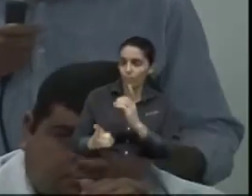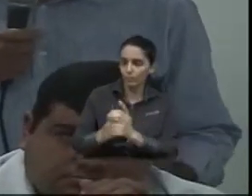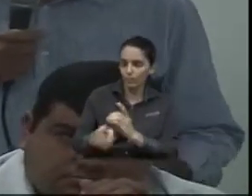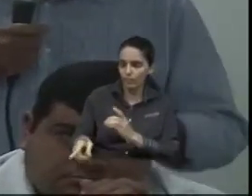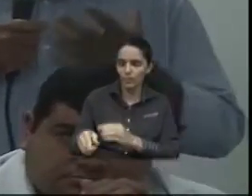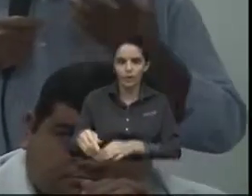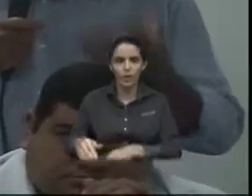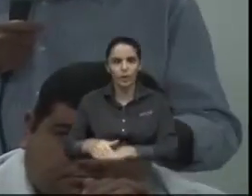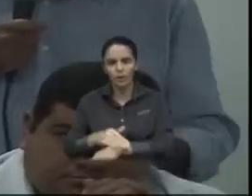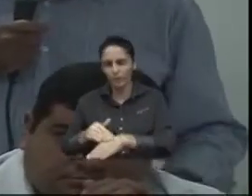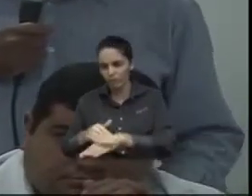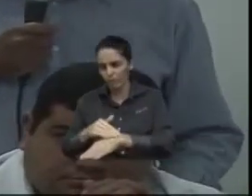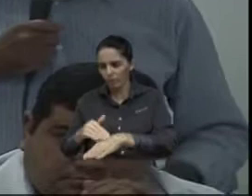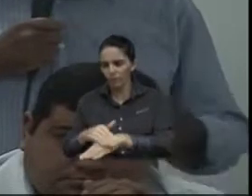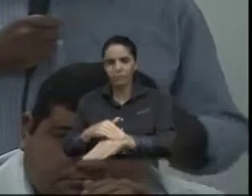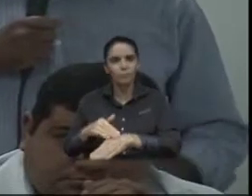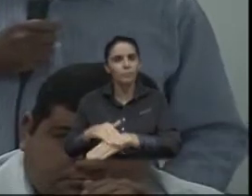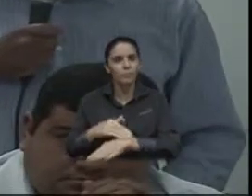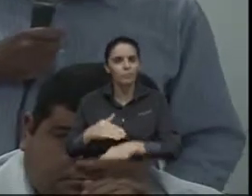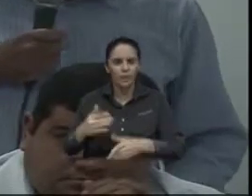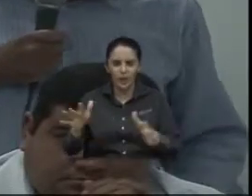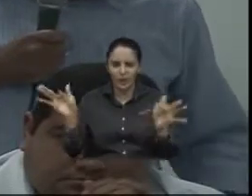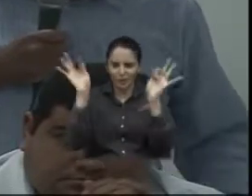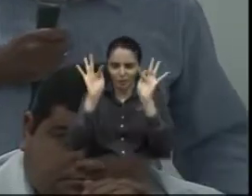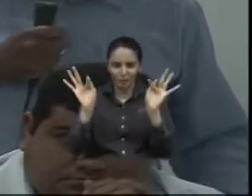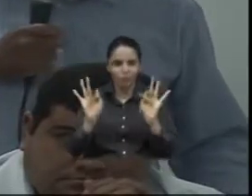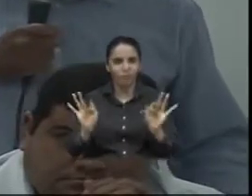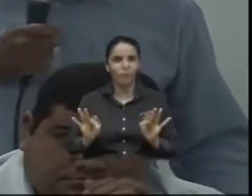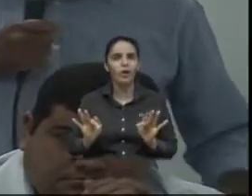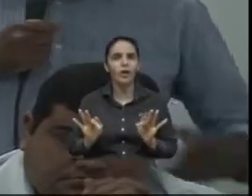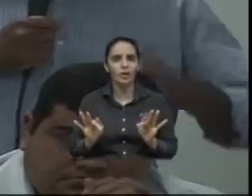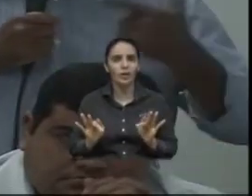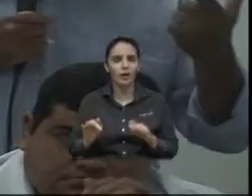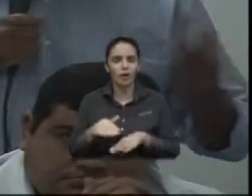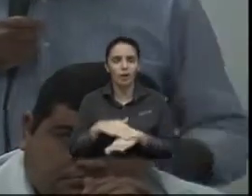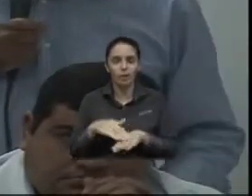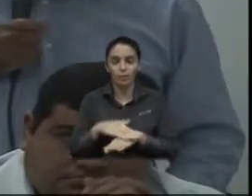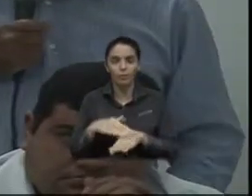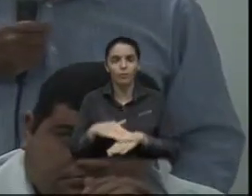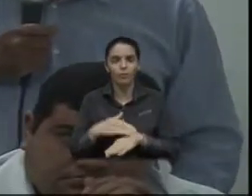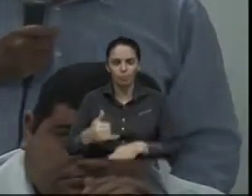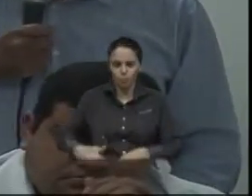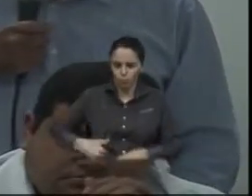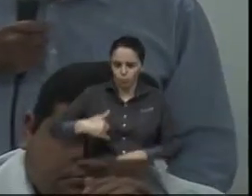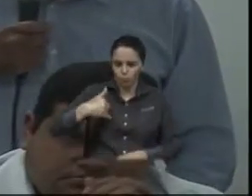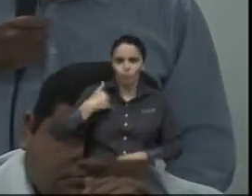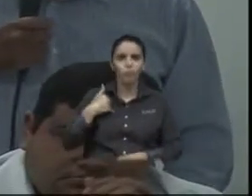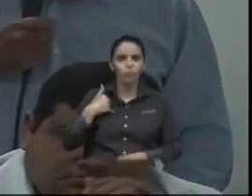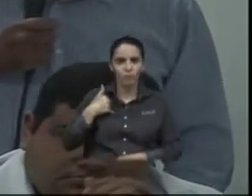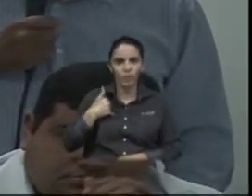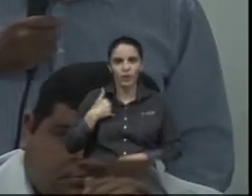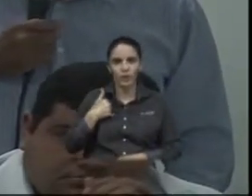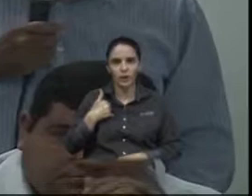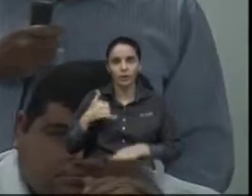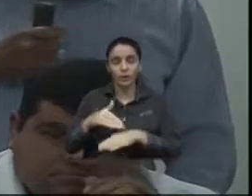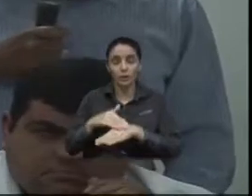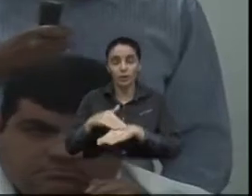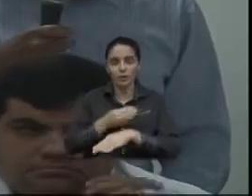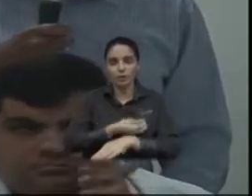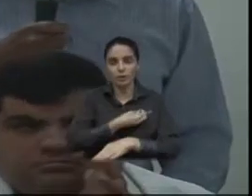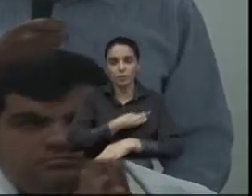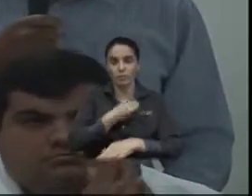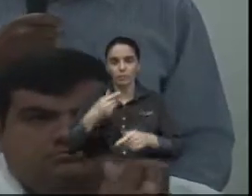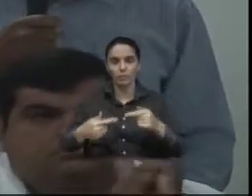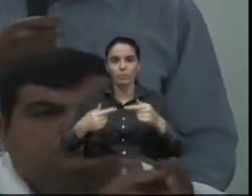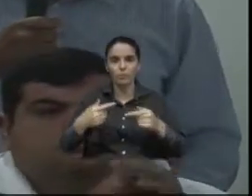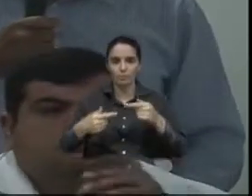uma alegria, com galhardia da sua passagem pela política e falava com orgulho da sua vida.